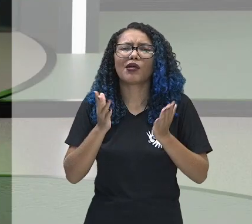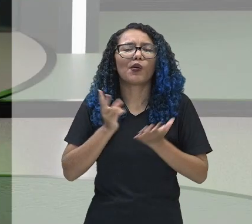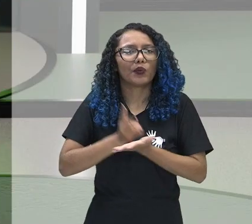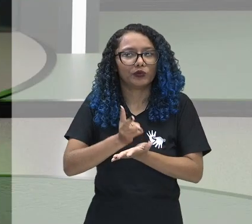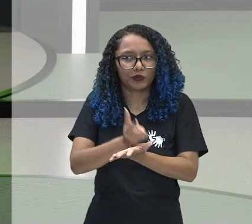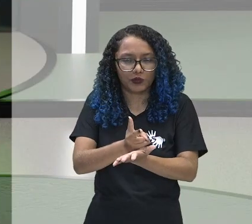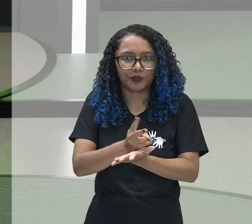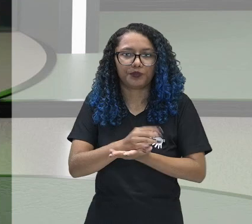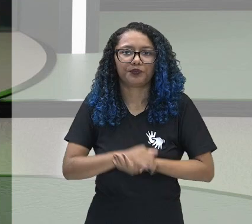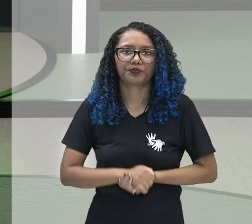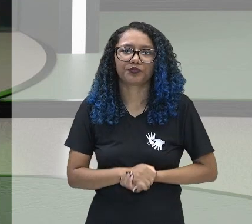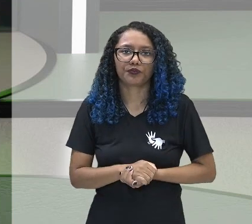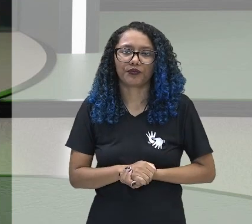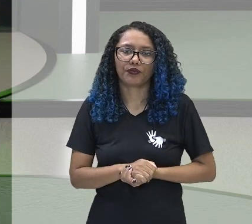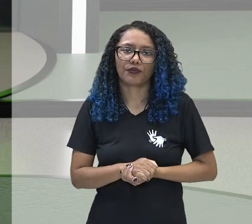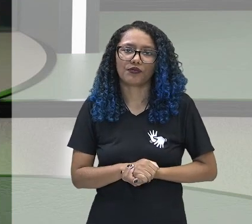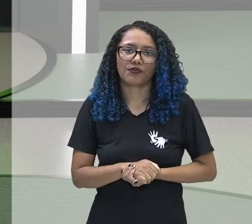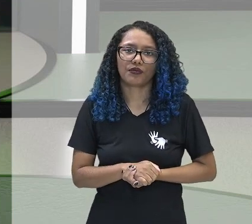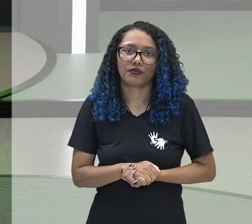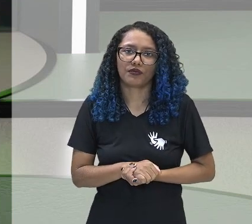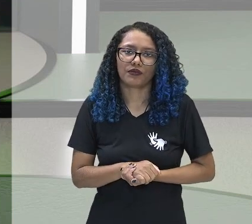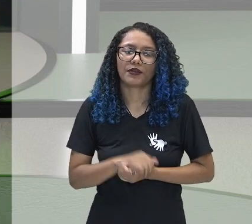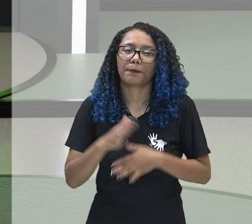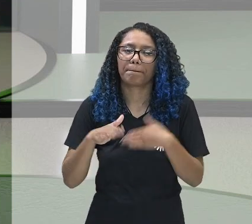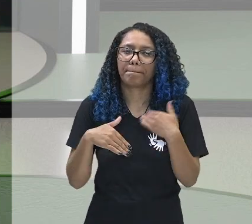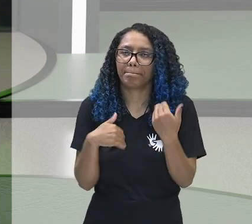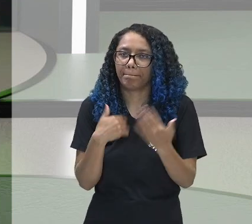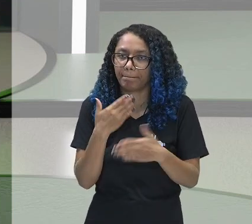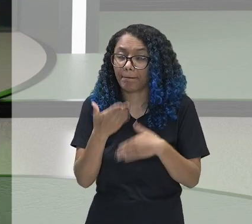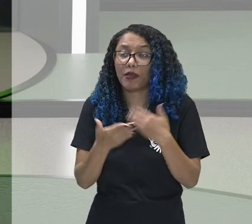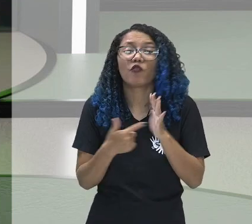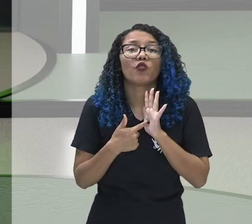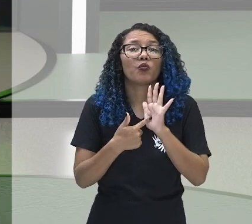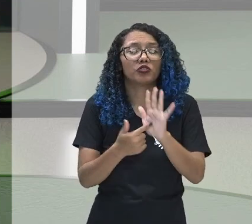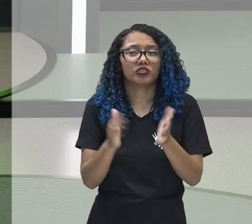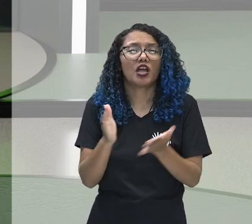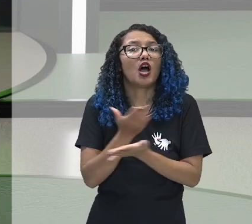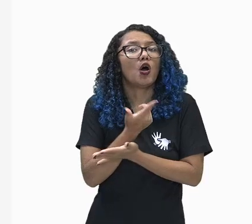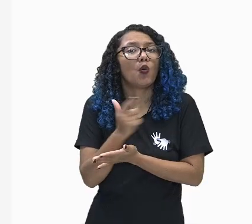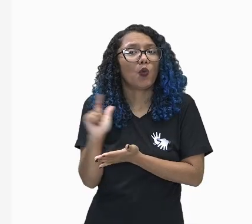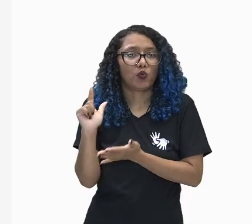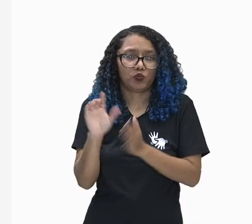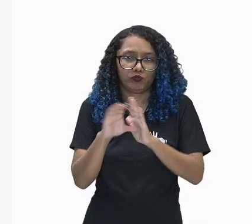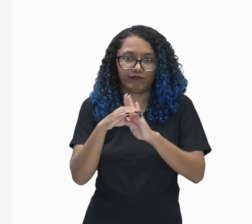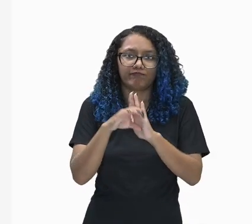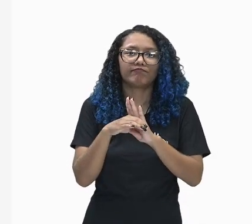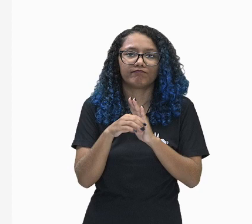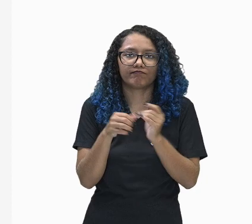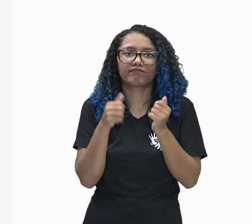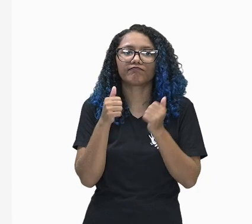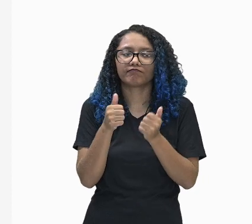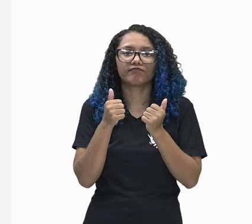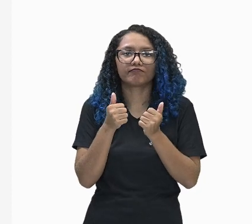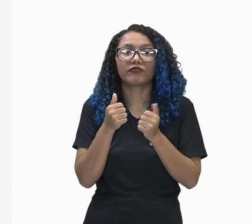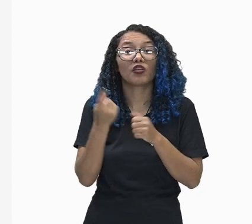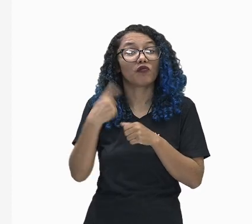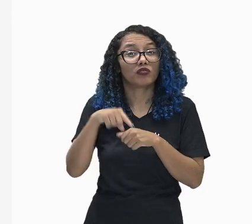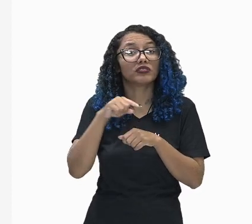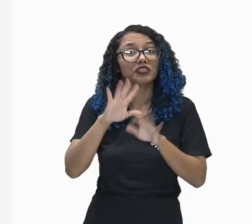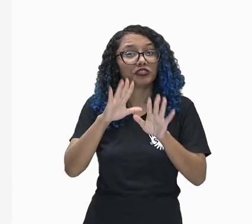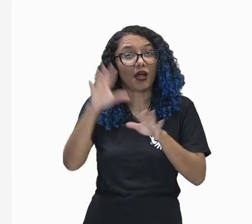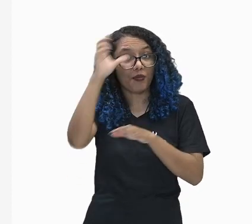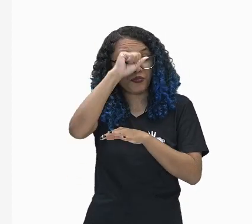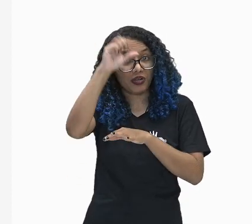avançando, com o passar da nossa aula, vou apresentando outros conceitos. E isso aí já vai aumentar o vocabulário